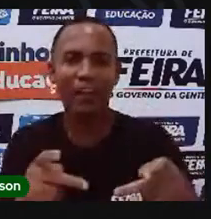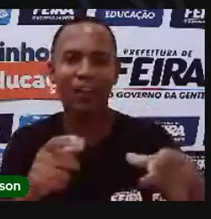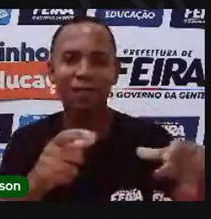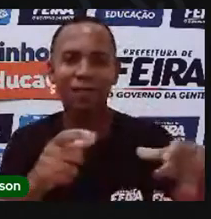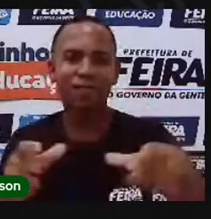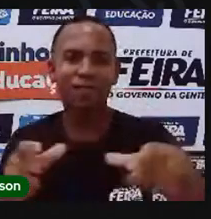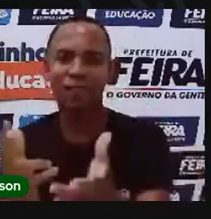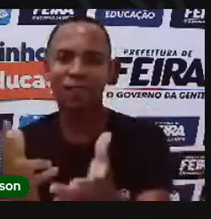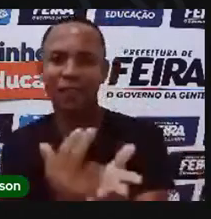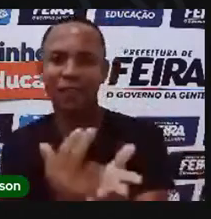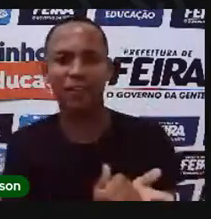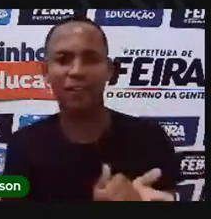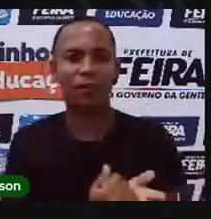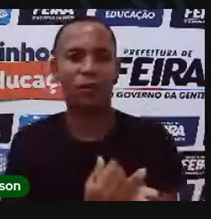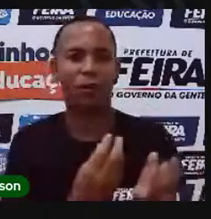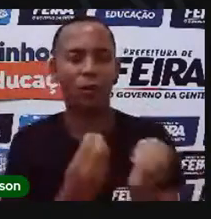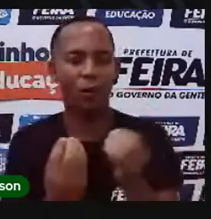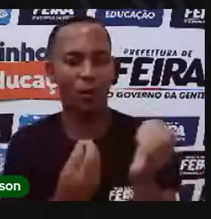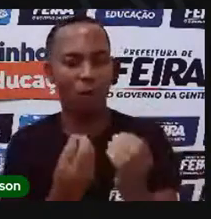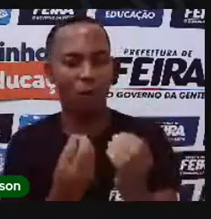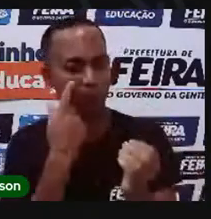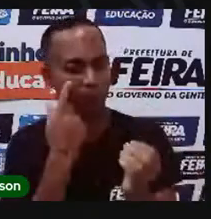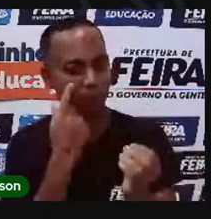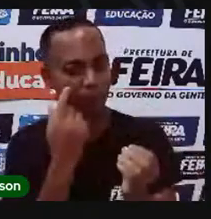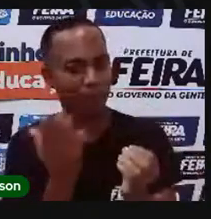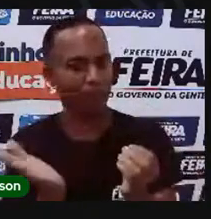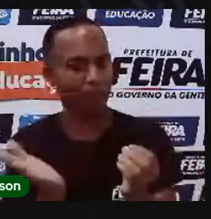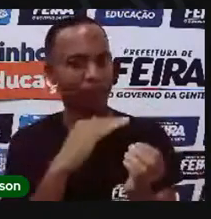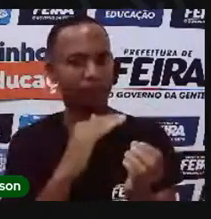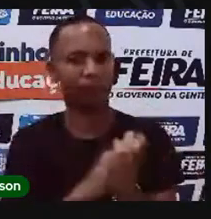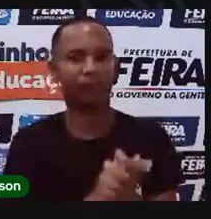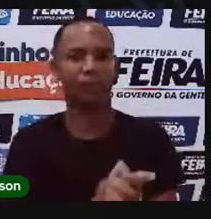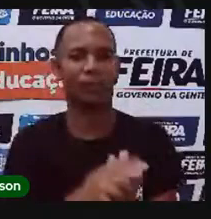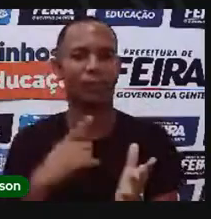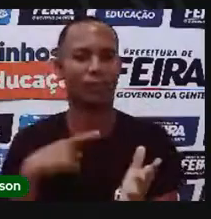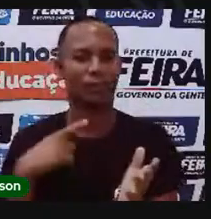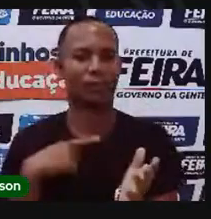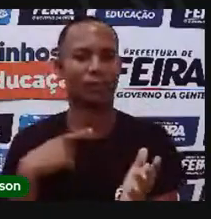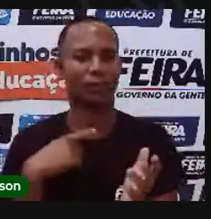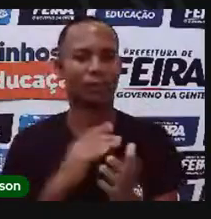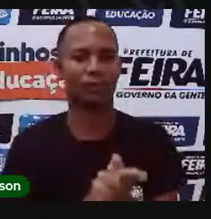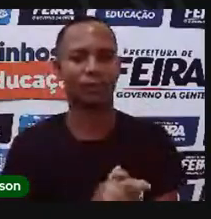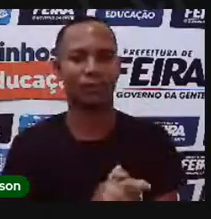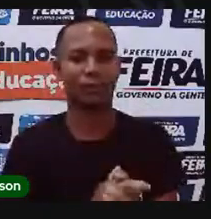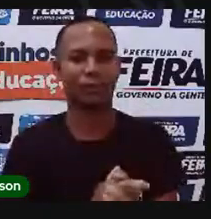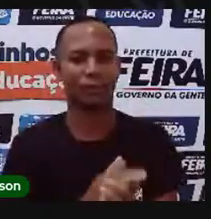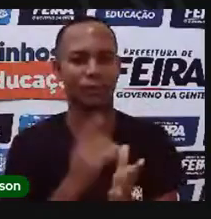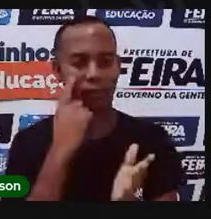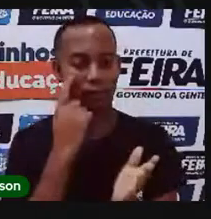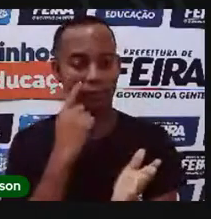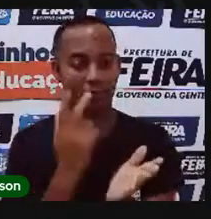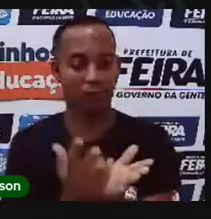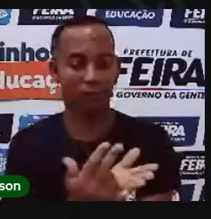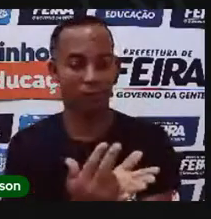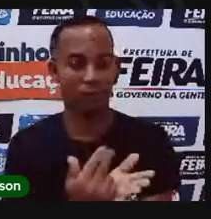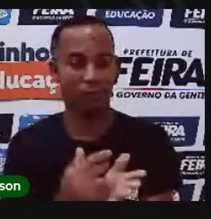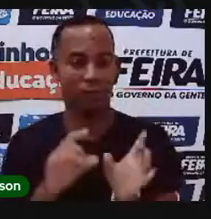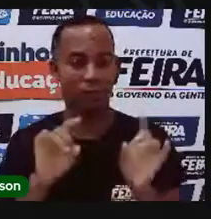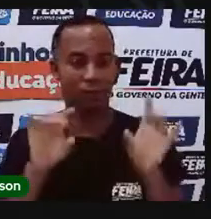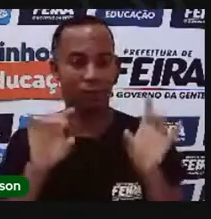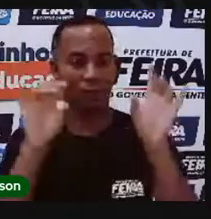Pró Maria faz o quê? Traz um museu para vocês. Então, hoje eu trouxe algumas imagens, foram essas imagens aqui,